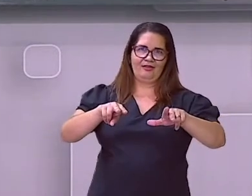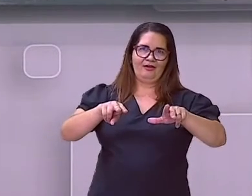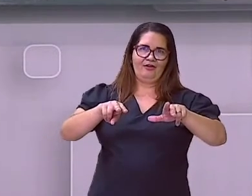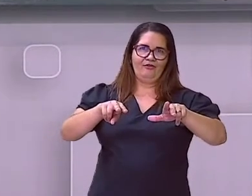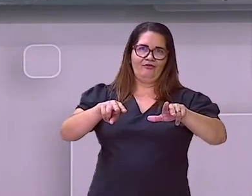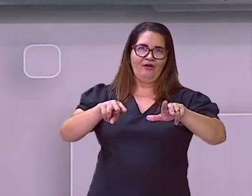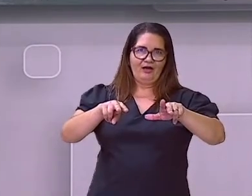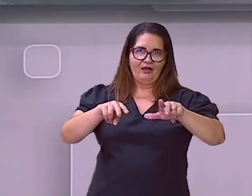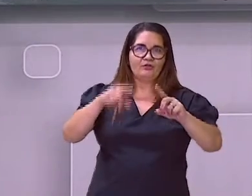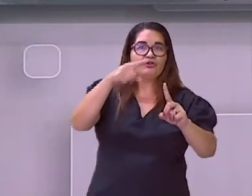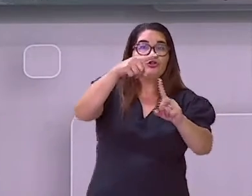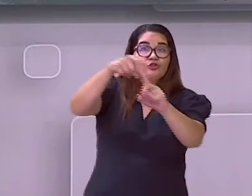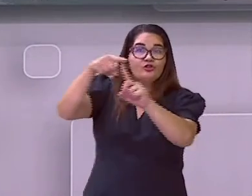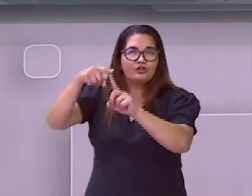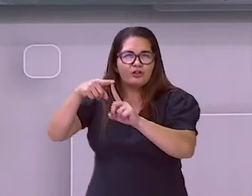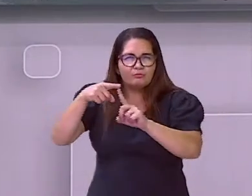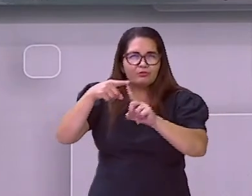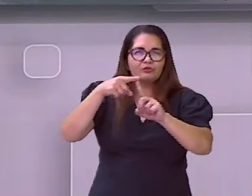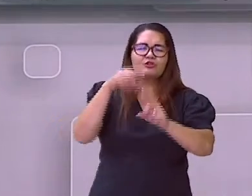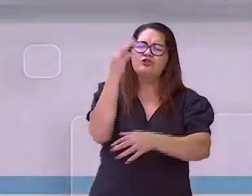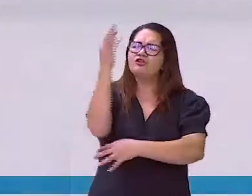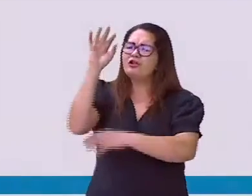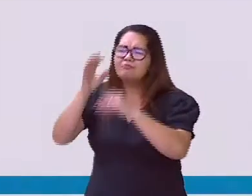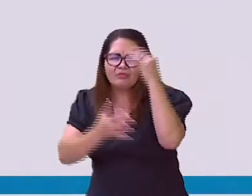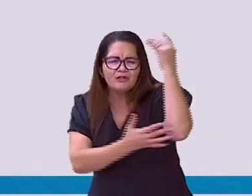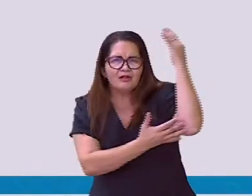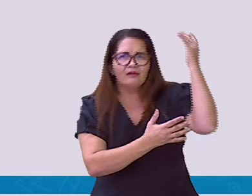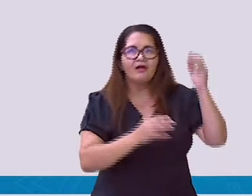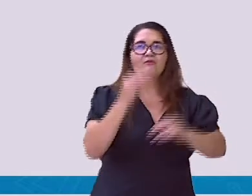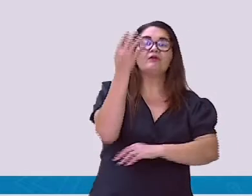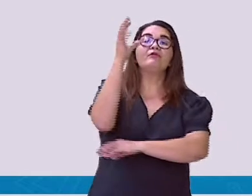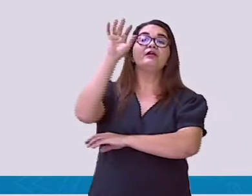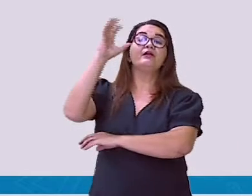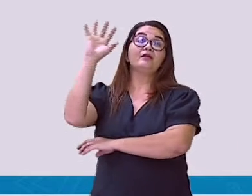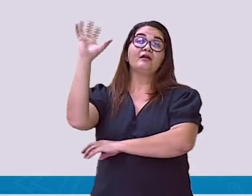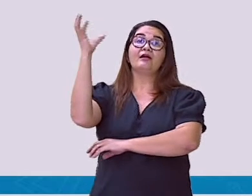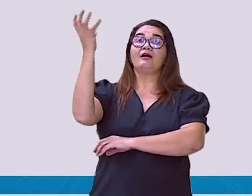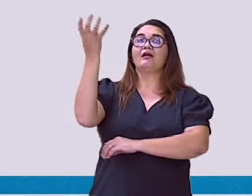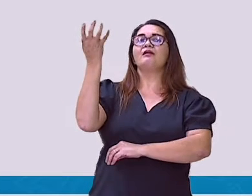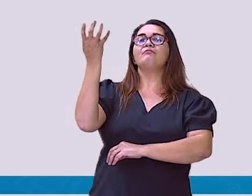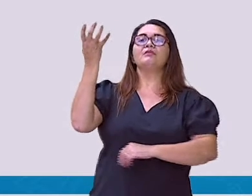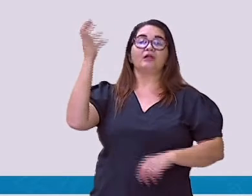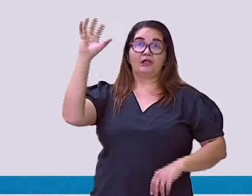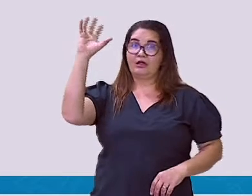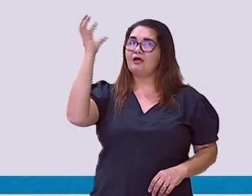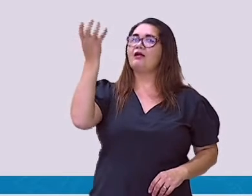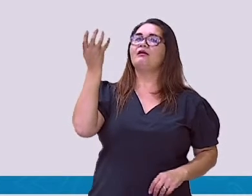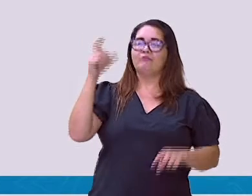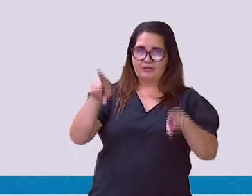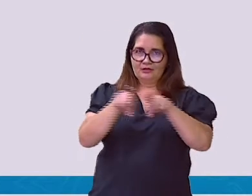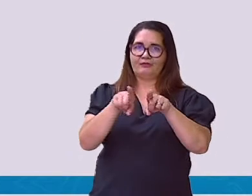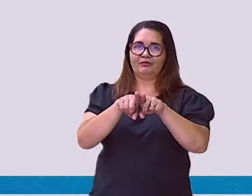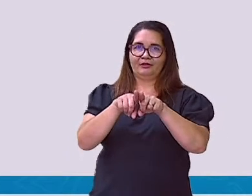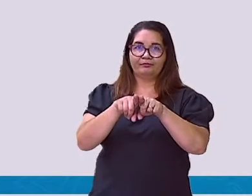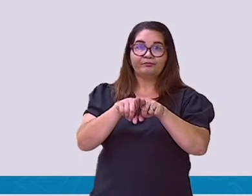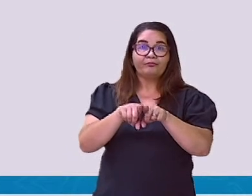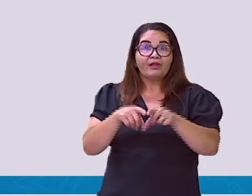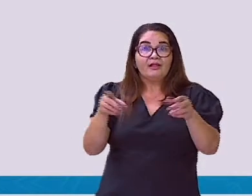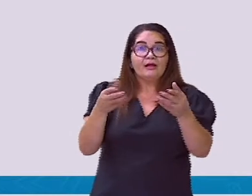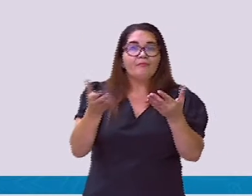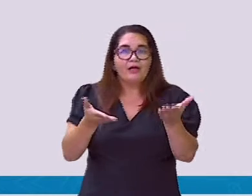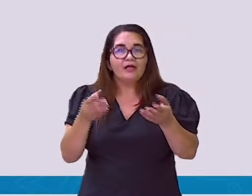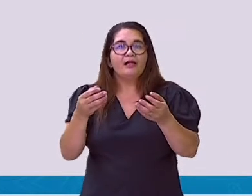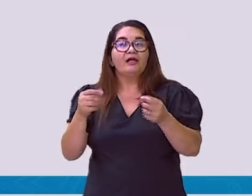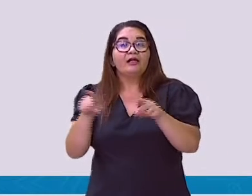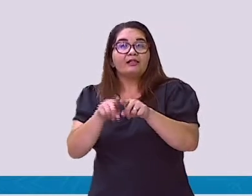Suas terras estão localizadas totalmente no hemisfério ocidental, isto é,